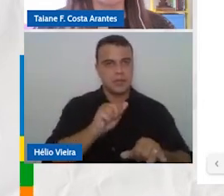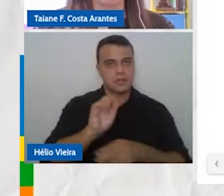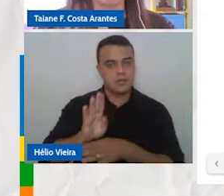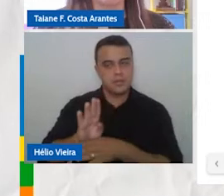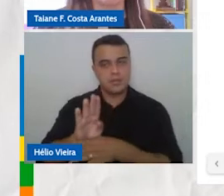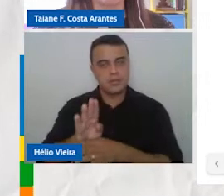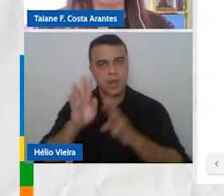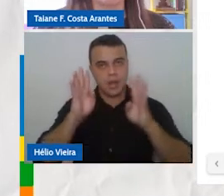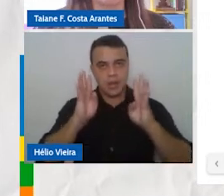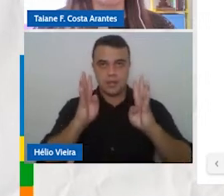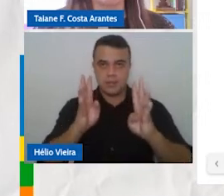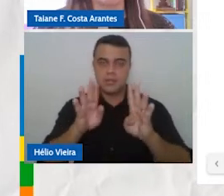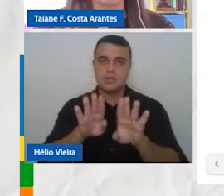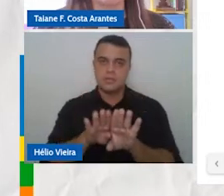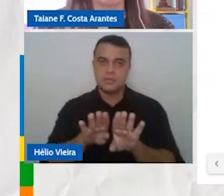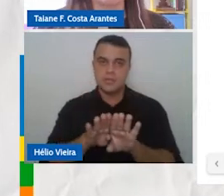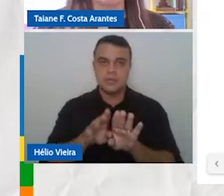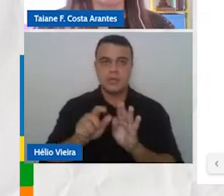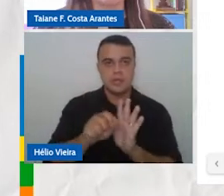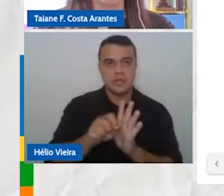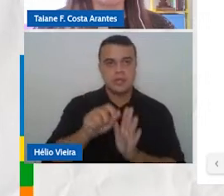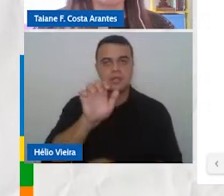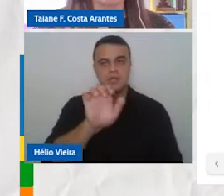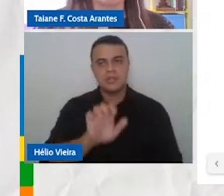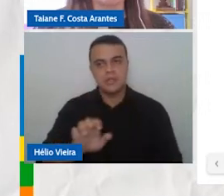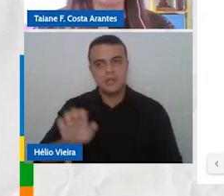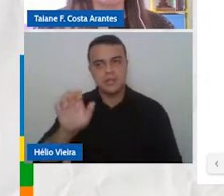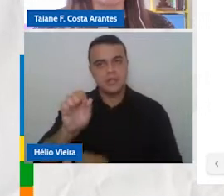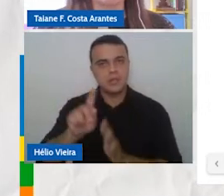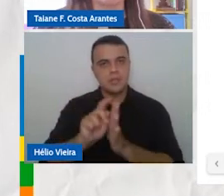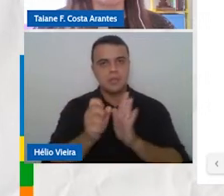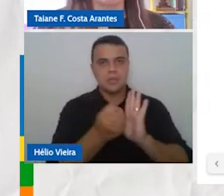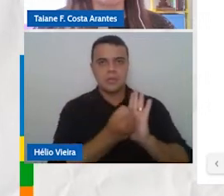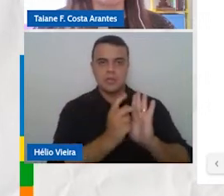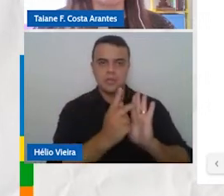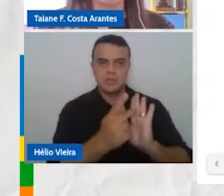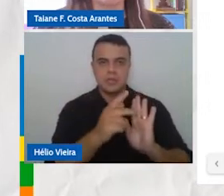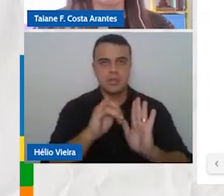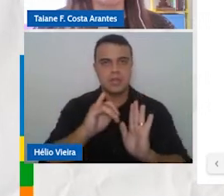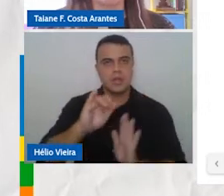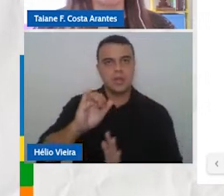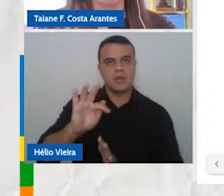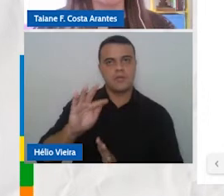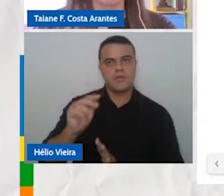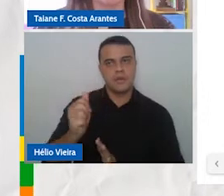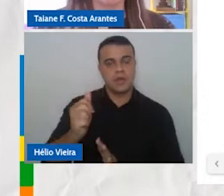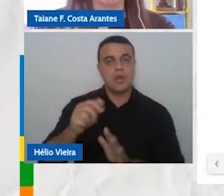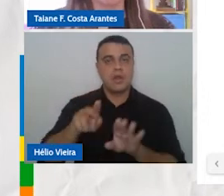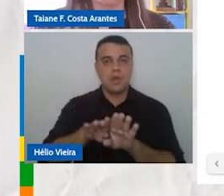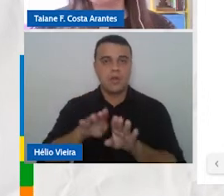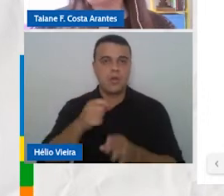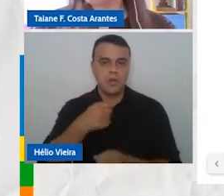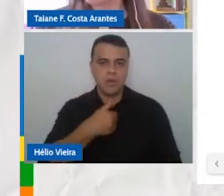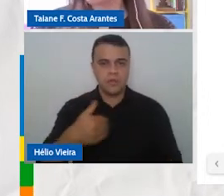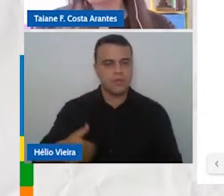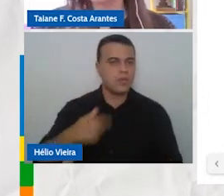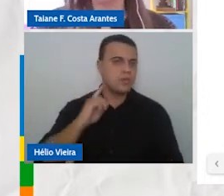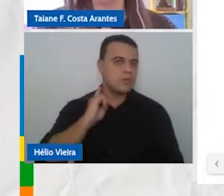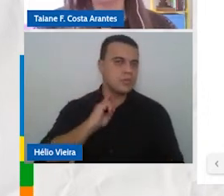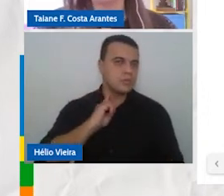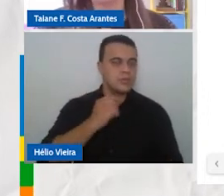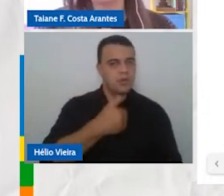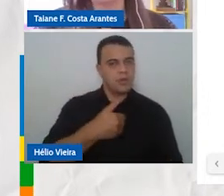Circuito Liberdade, do Instituto Estadual do Patrimônio Histórico, o IEFA, do Governo de Minas e do Governo